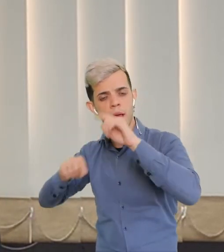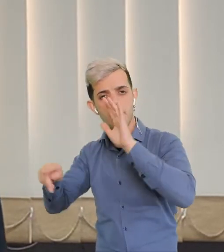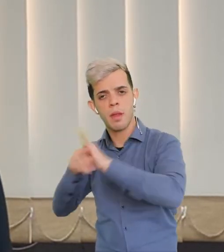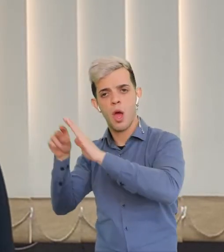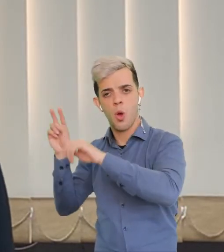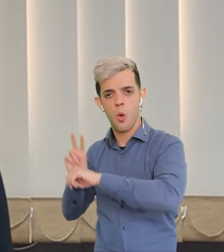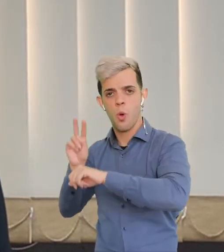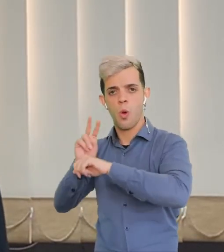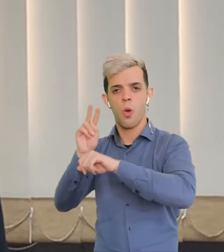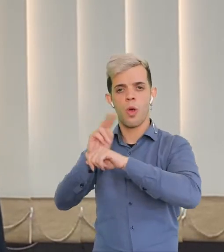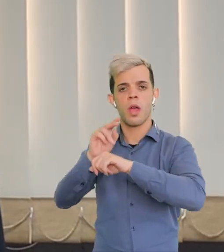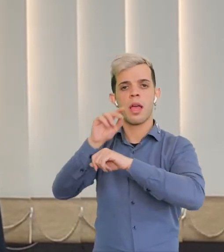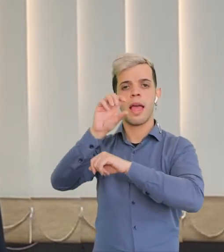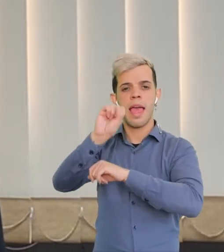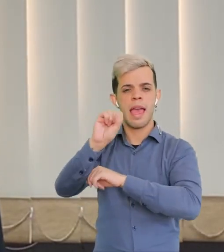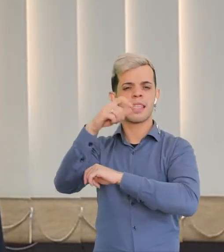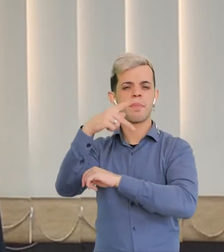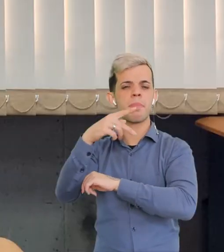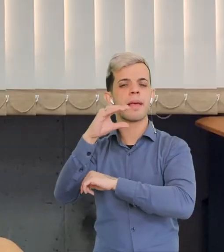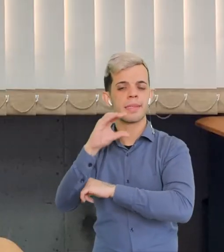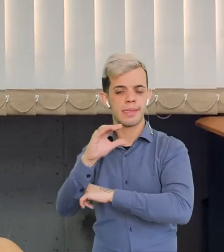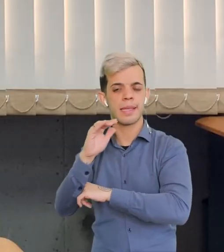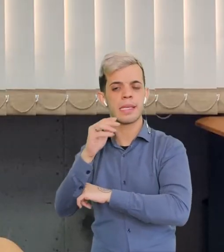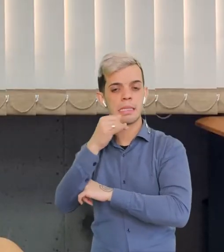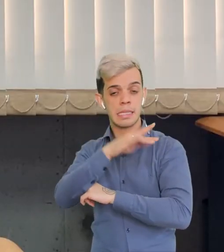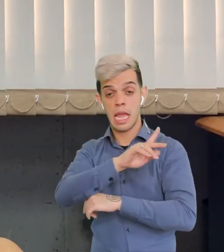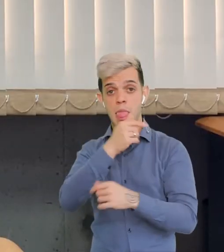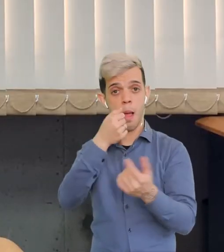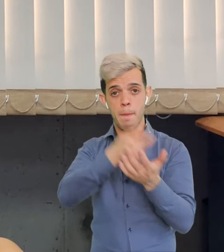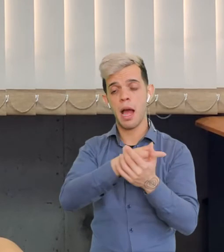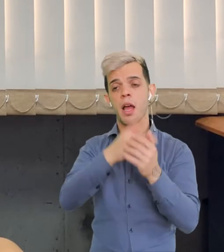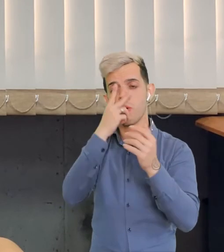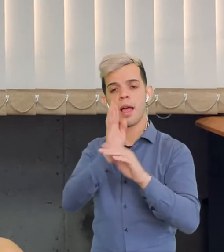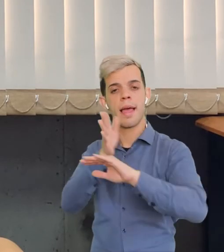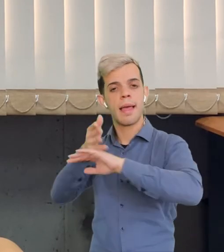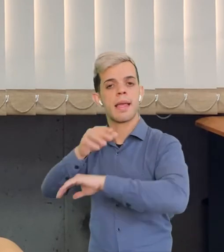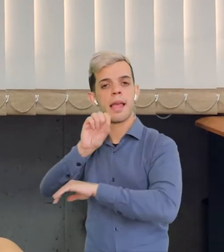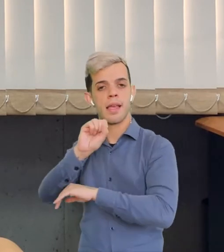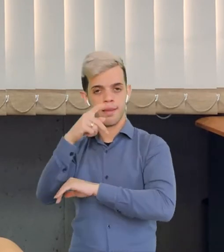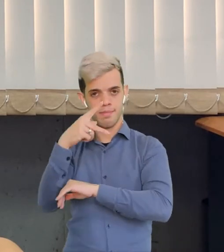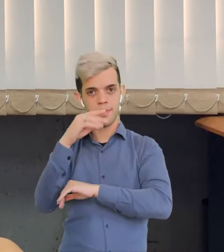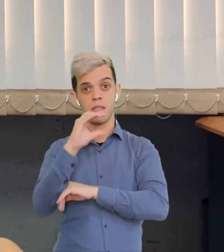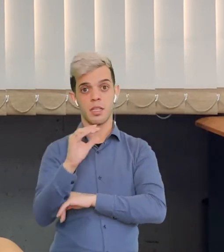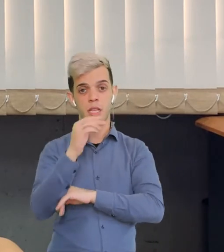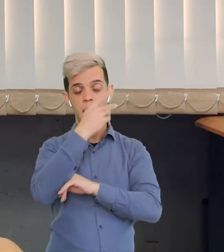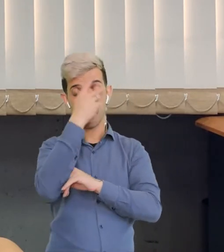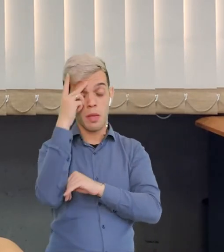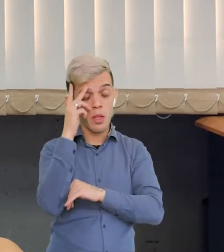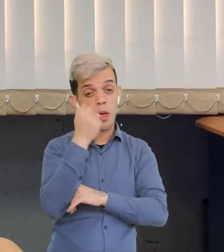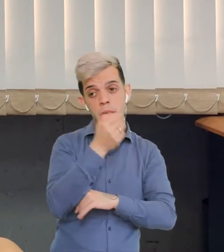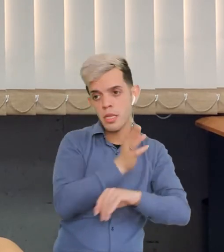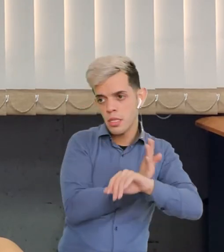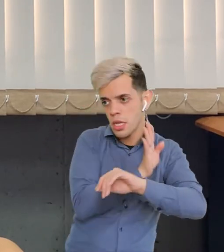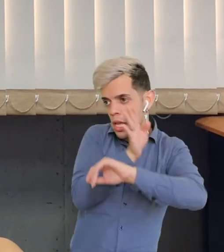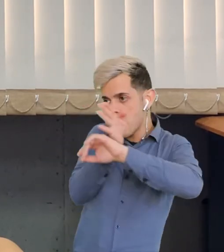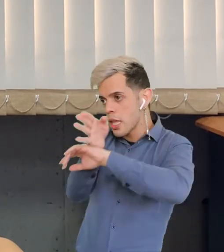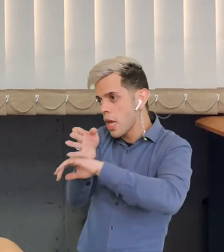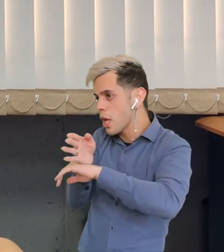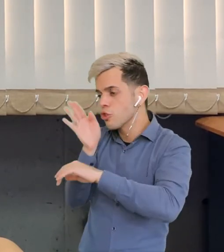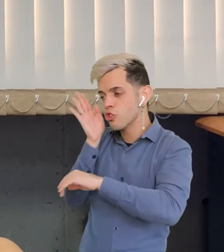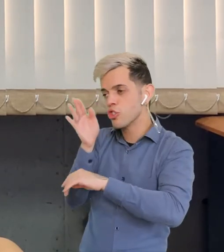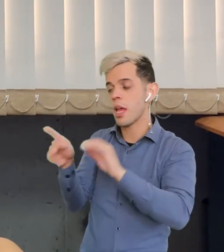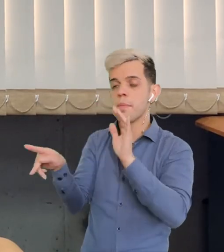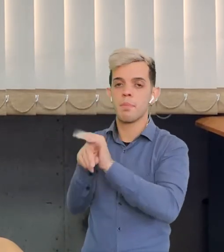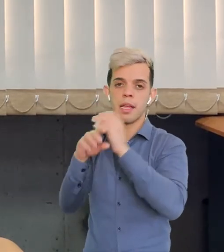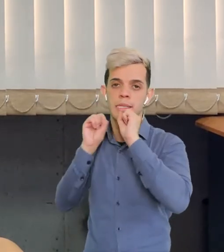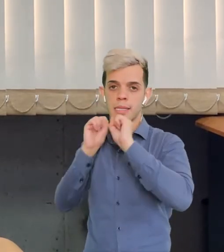de Proteção ao Crédito, no SPC. Para, então, pagar esse valor devido, o autuado vai ter que procurar diretamente